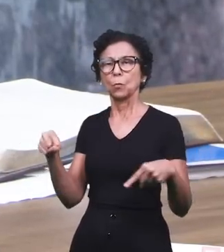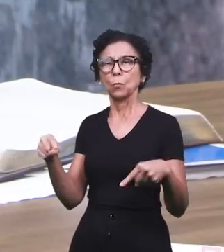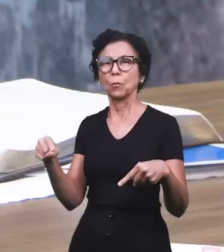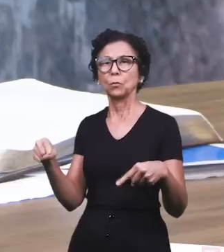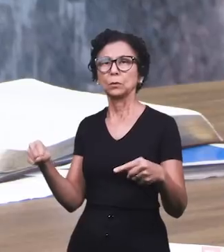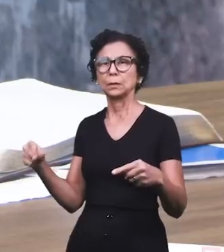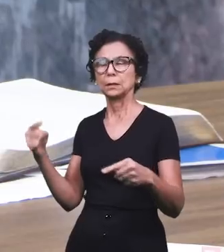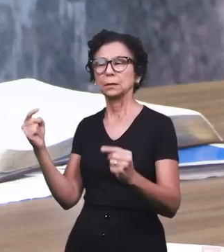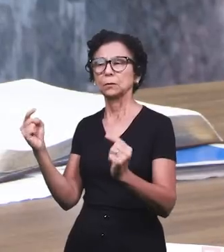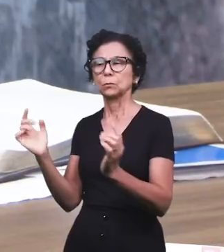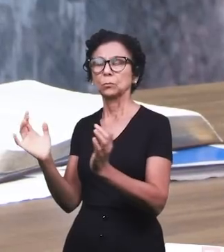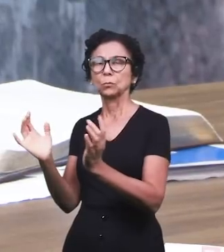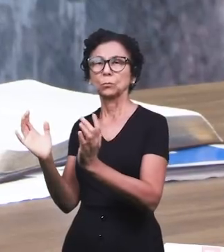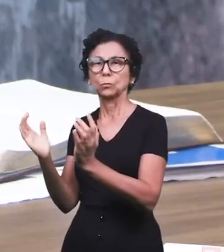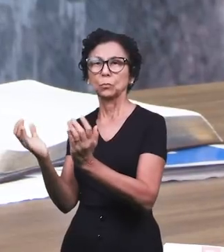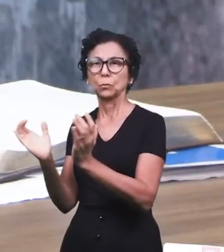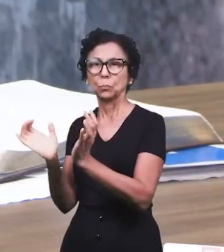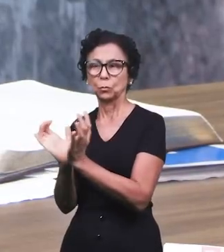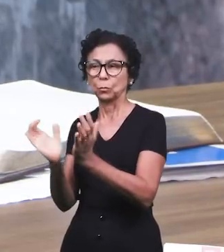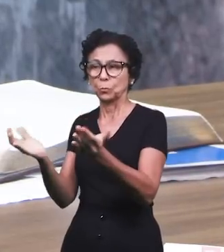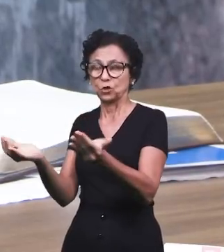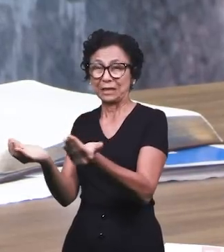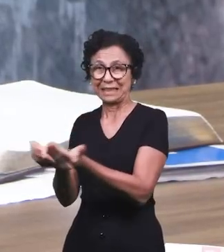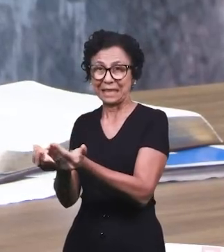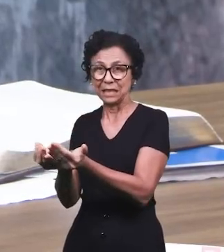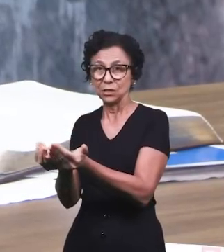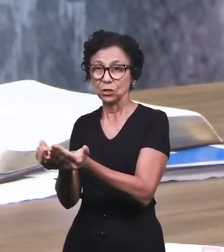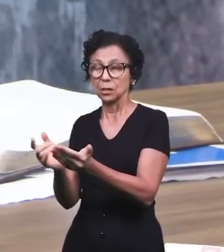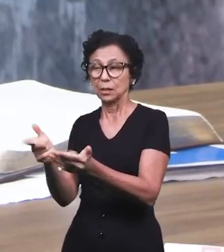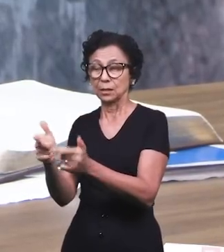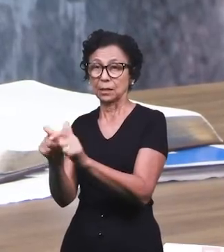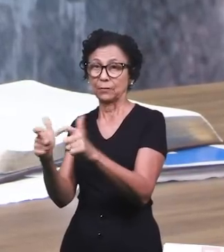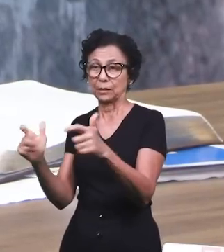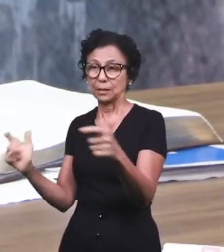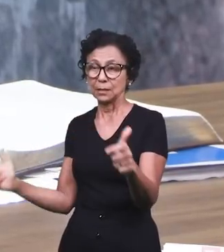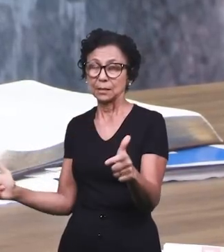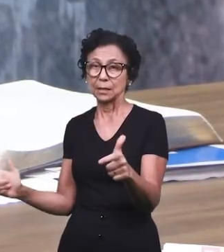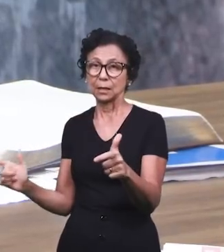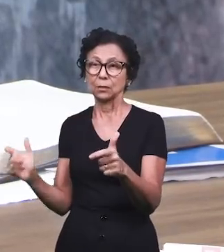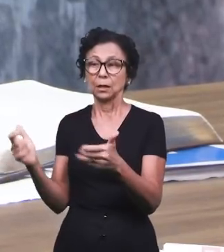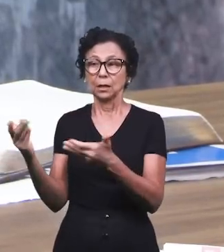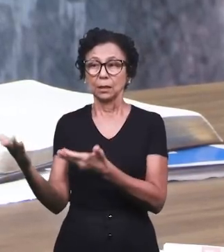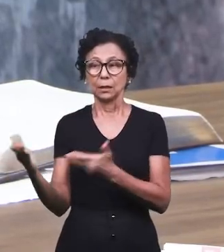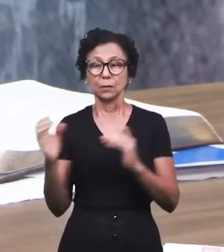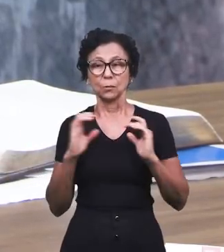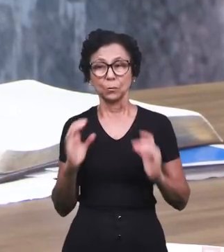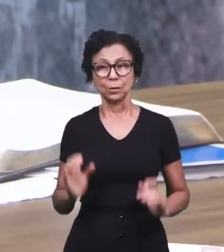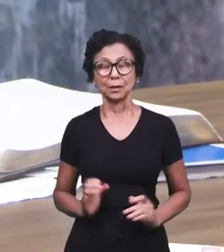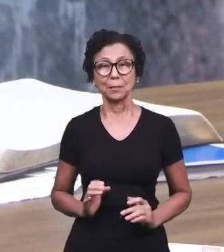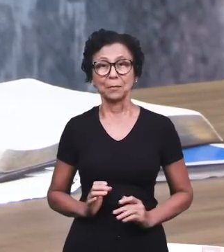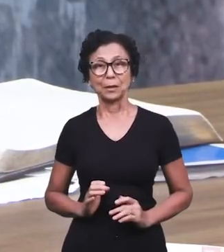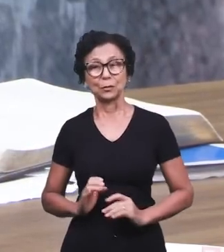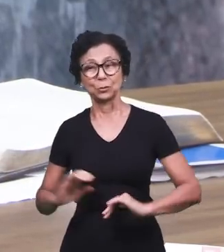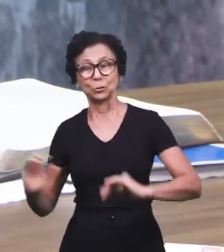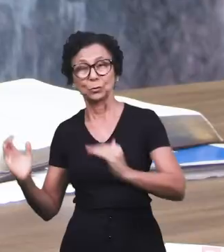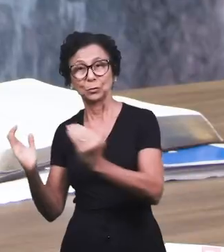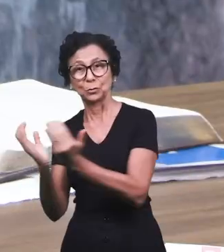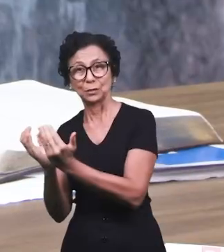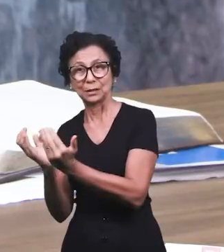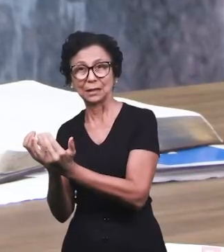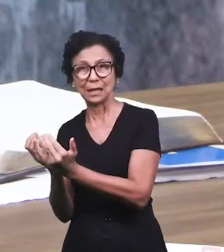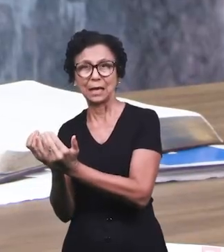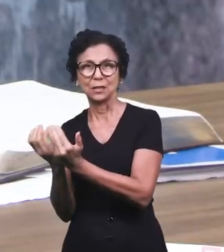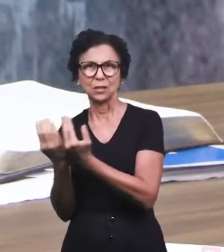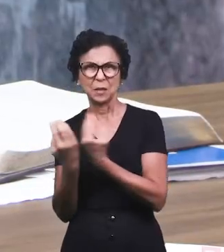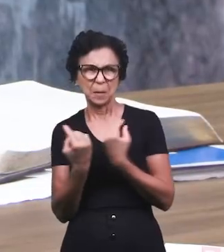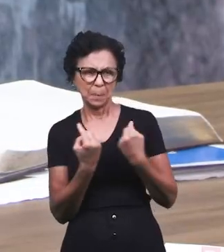número estava crescendo em Roma, e esse comportamento dos cristãos, essas posturas deles, provocam a reação dele a ponto de